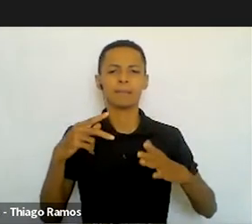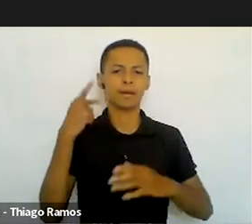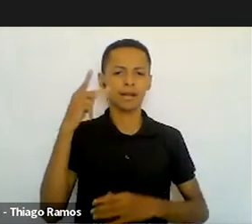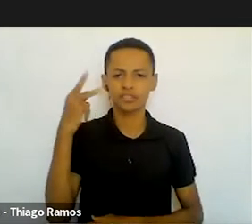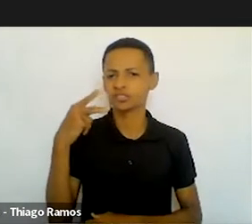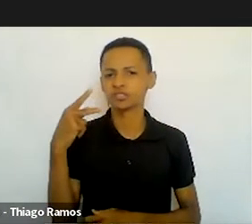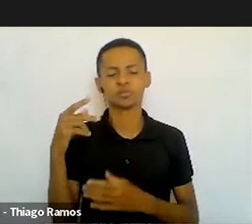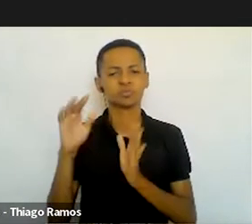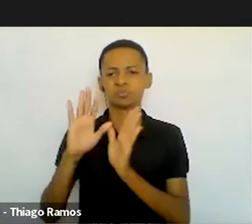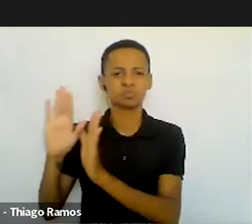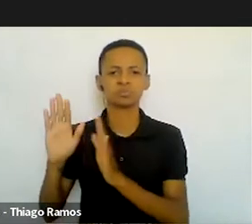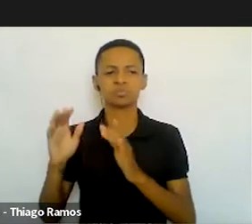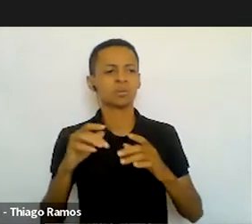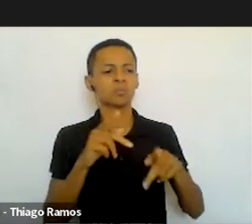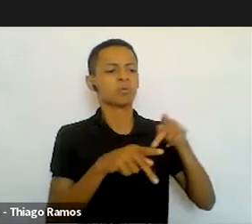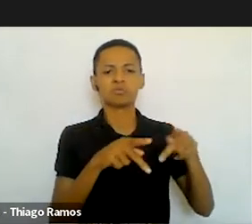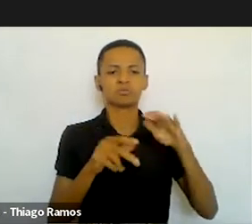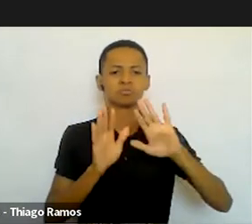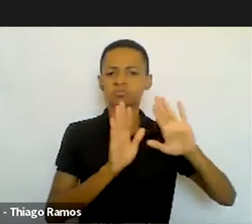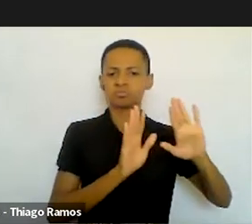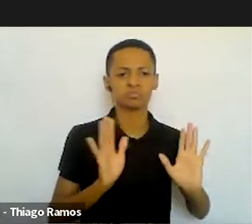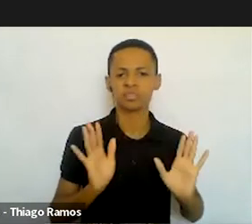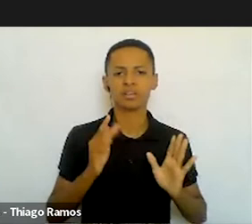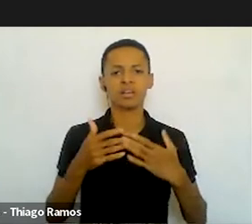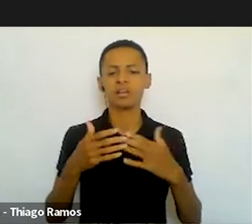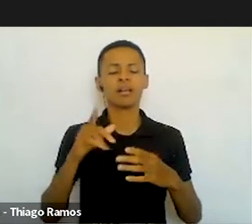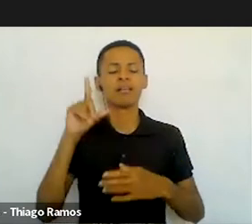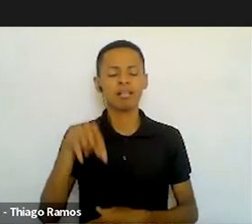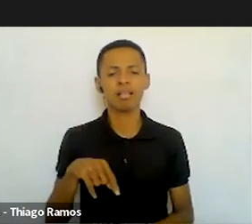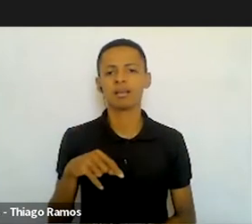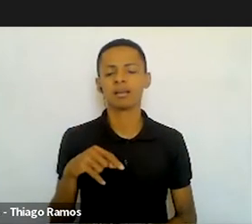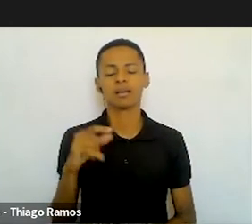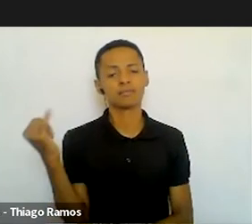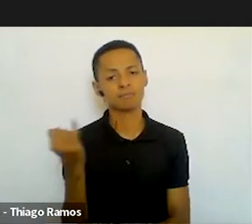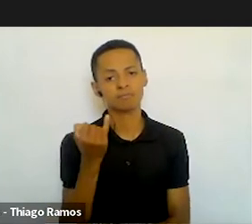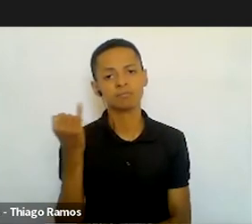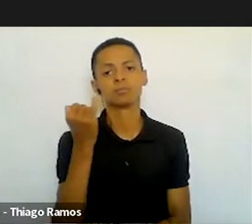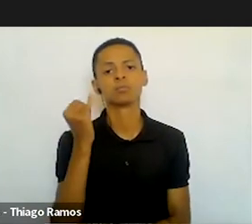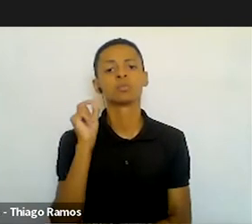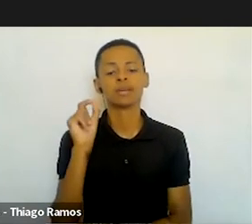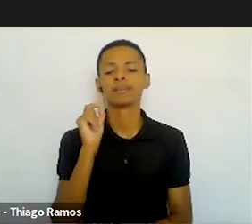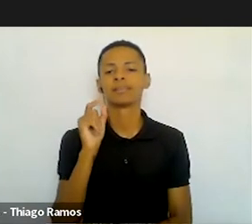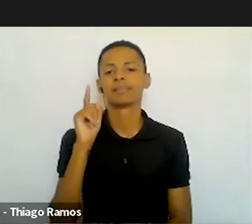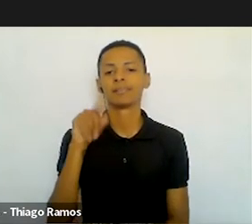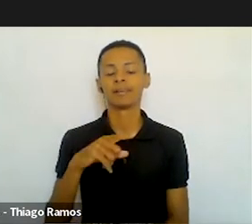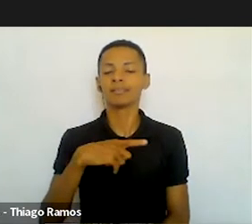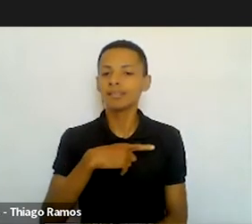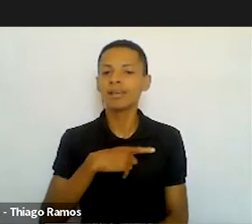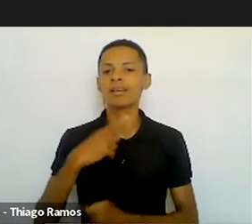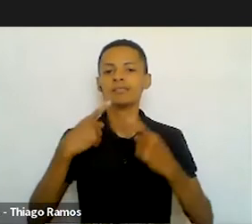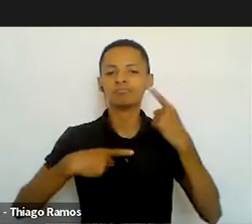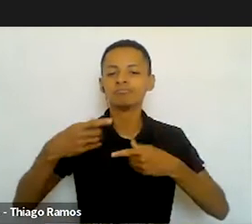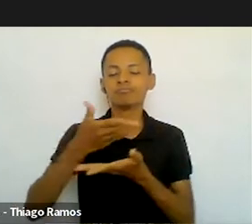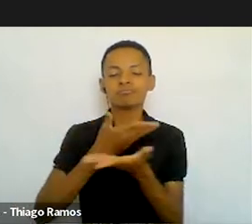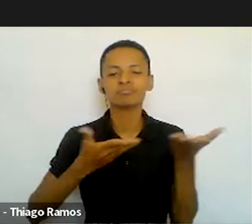independente de povo, independente do território, é extremamente importante a gente ter esse diálogo aberto